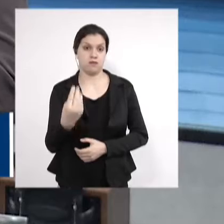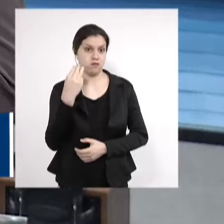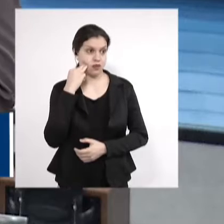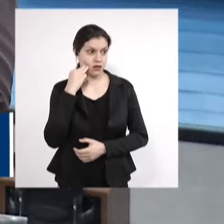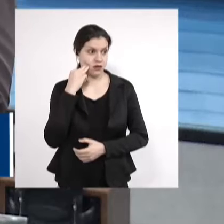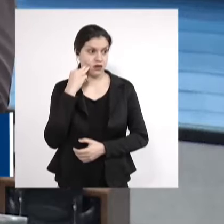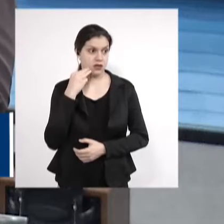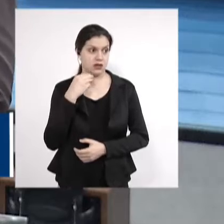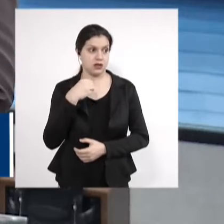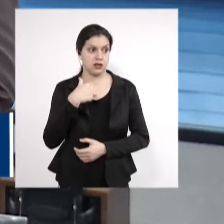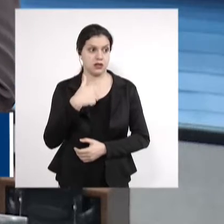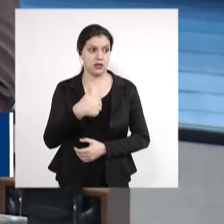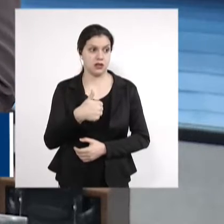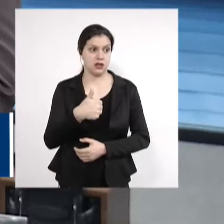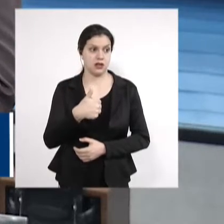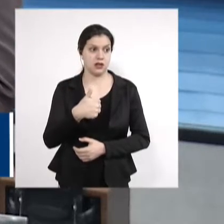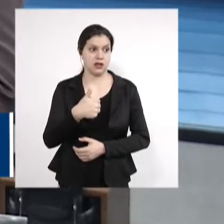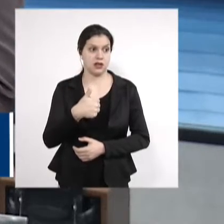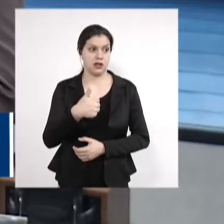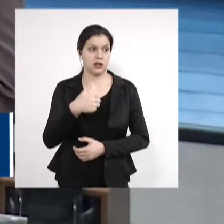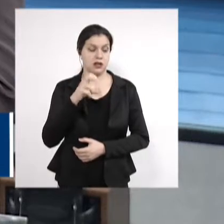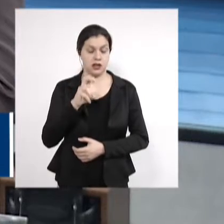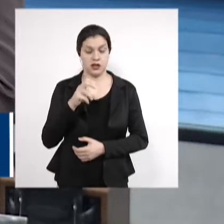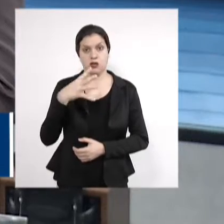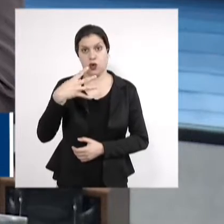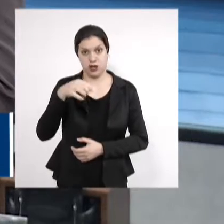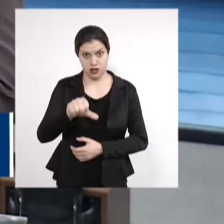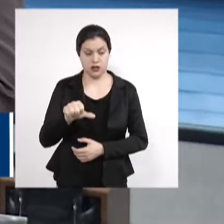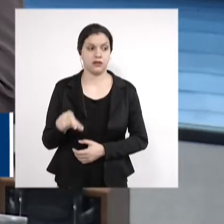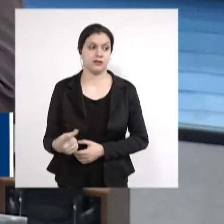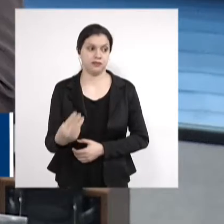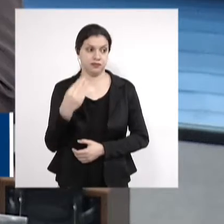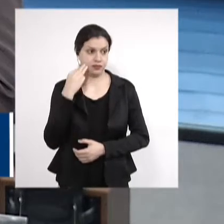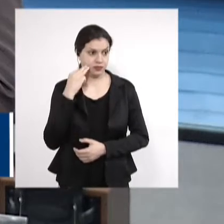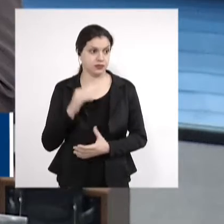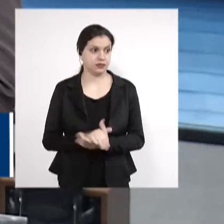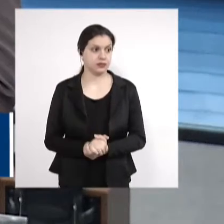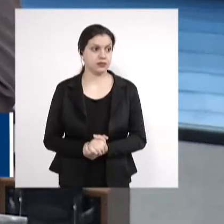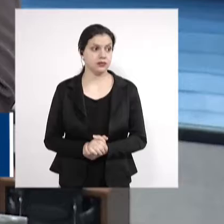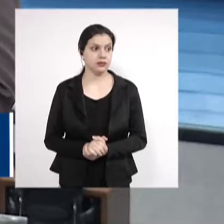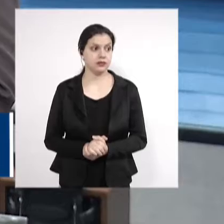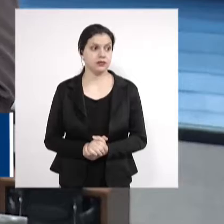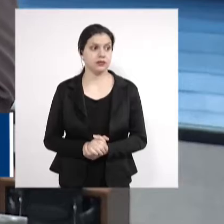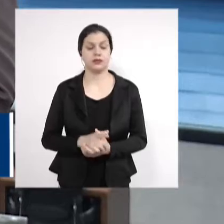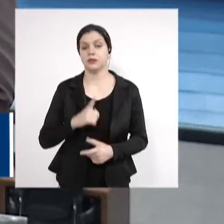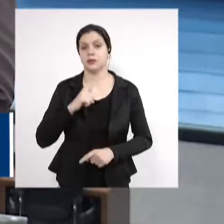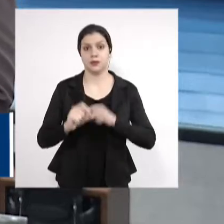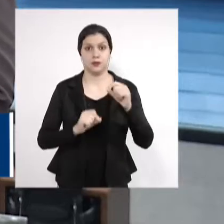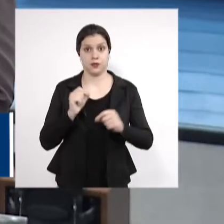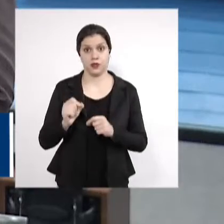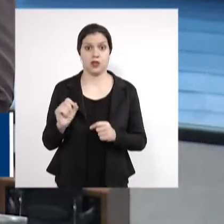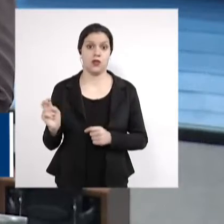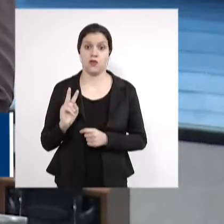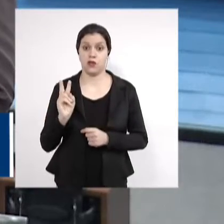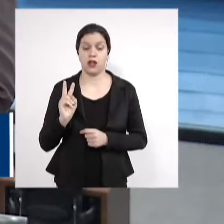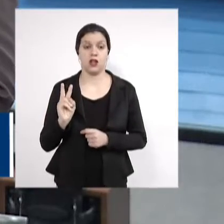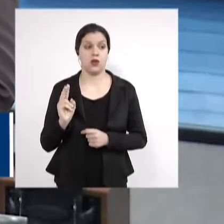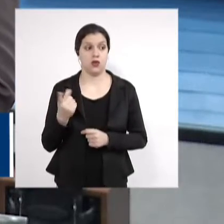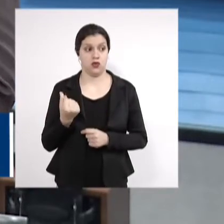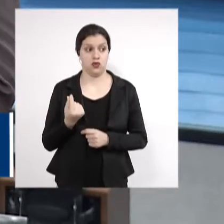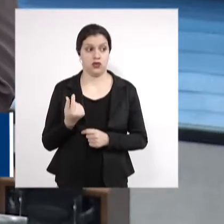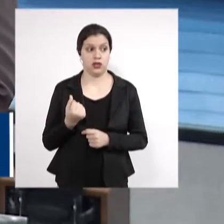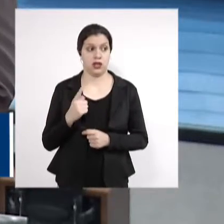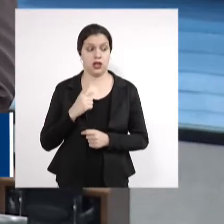13.549 milhões de reais. E tem também a questão da reserva, né, Thiago, que ontem você destacou, né? Nesse valor, o Poder Executivo tem